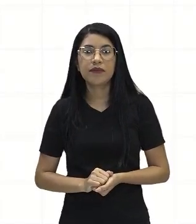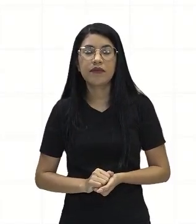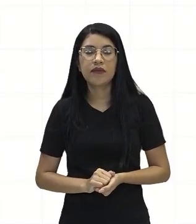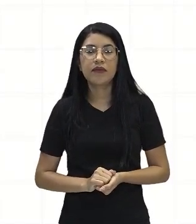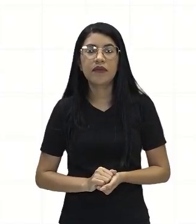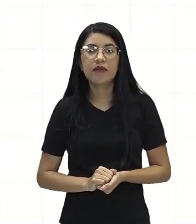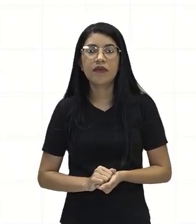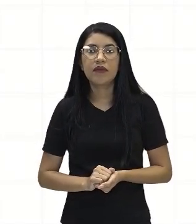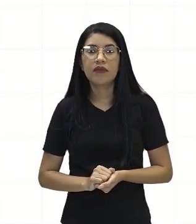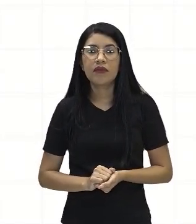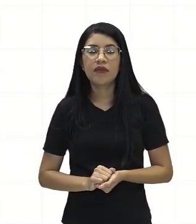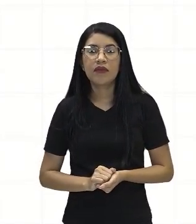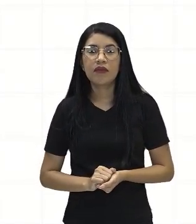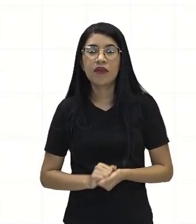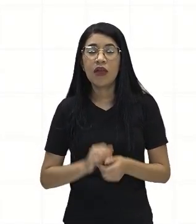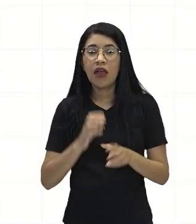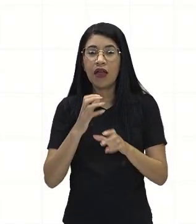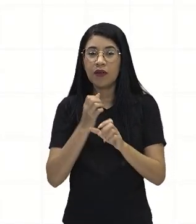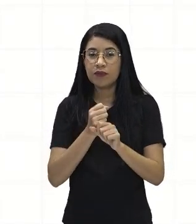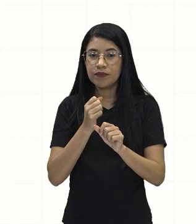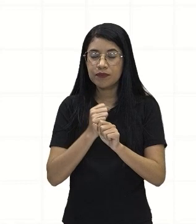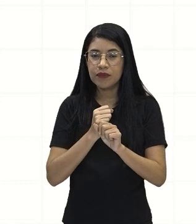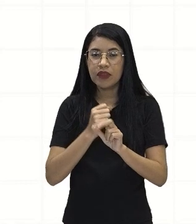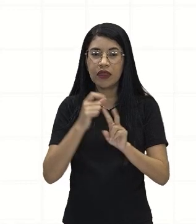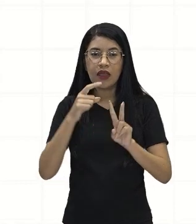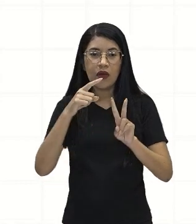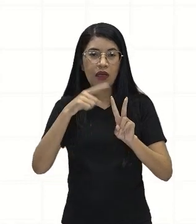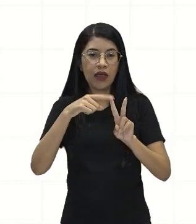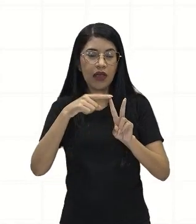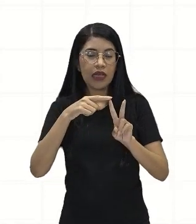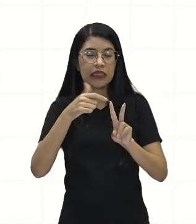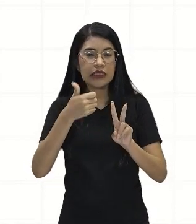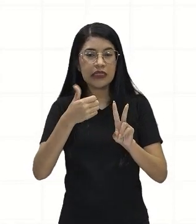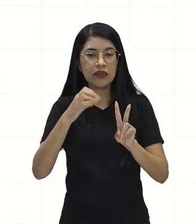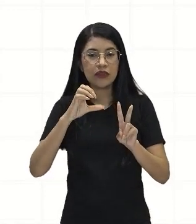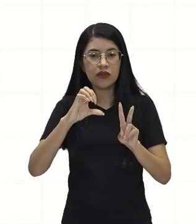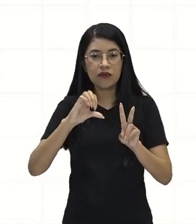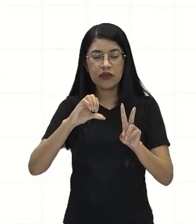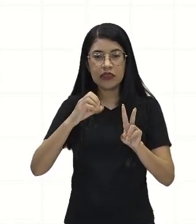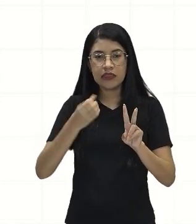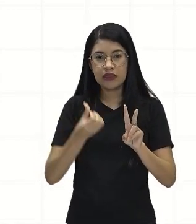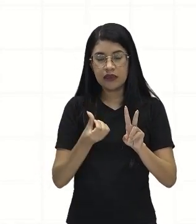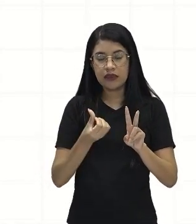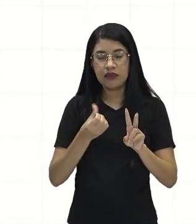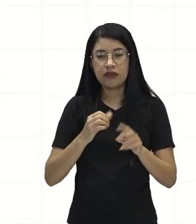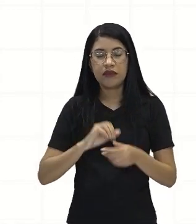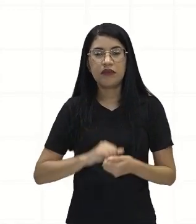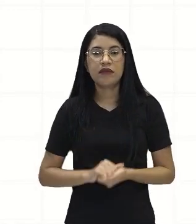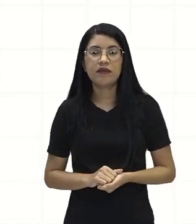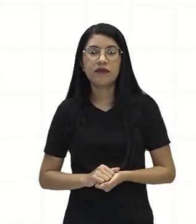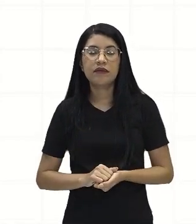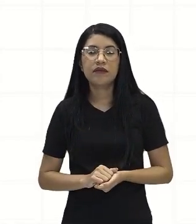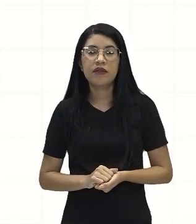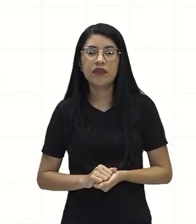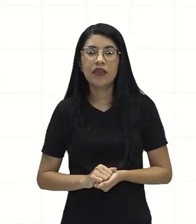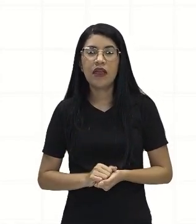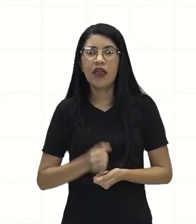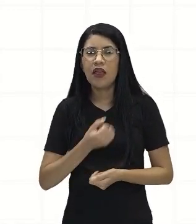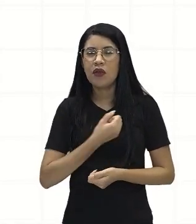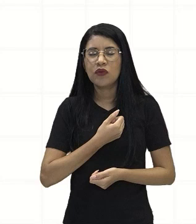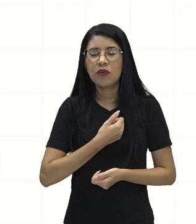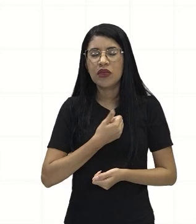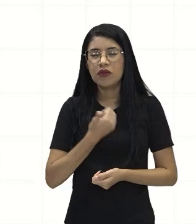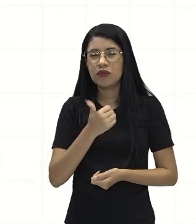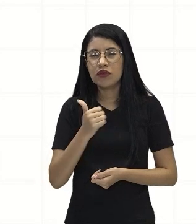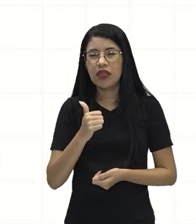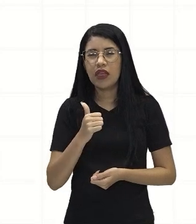calcular o valor da raiz quadrada de 196, olha. É um número desconhecido, né? Ele é um número que não está na